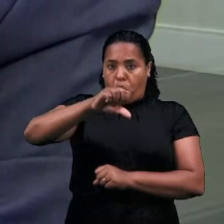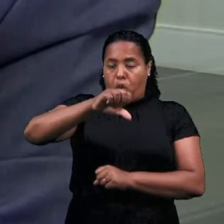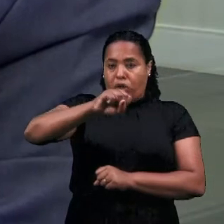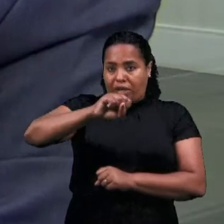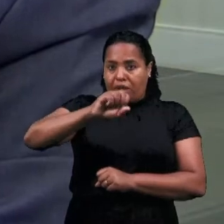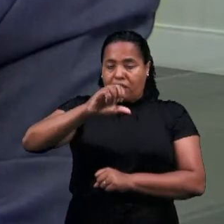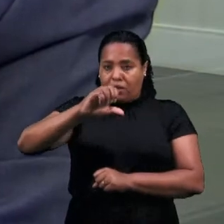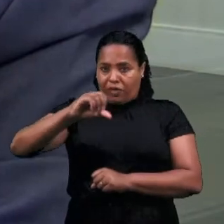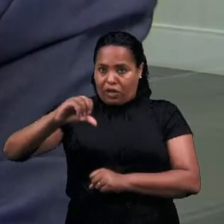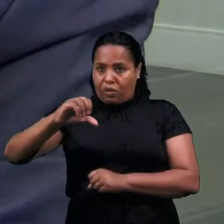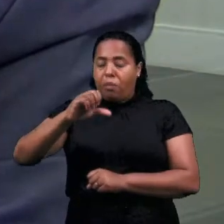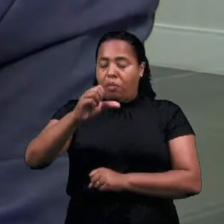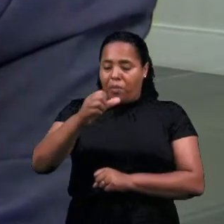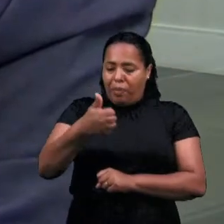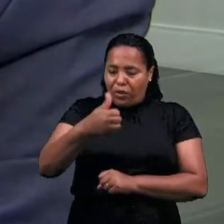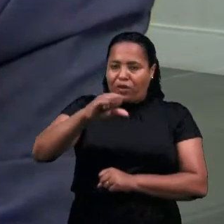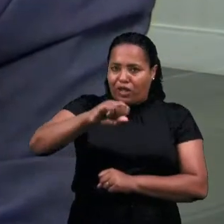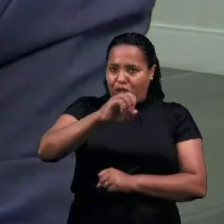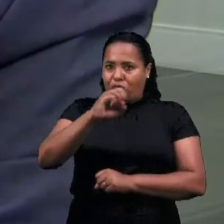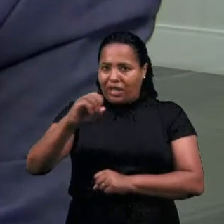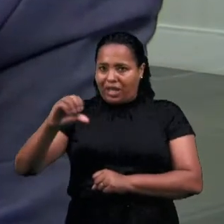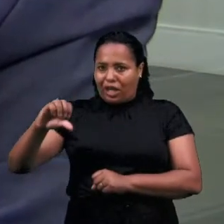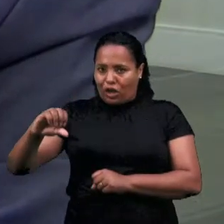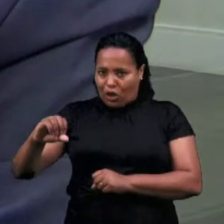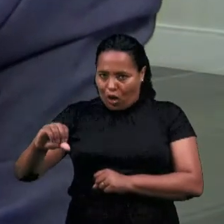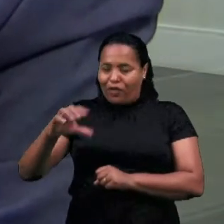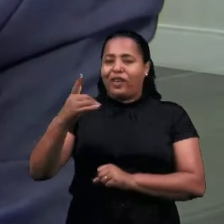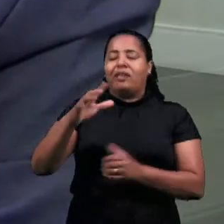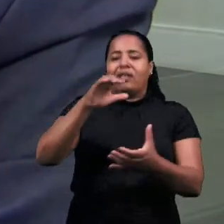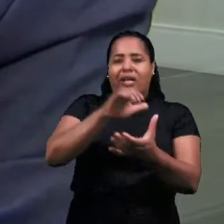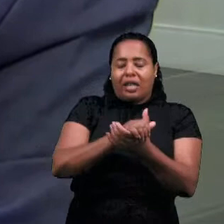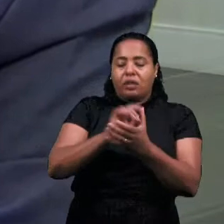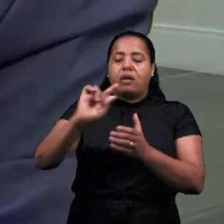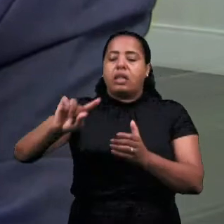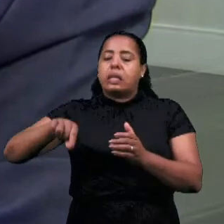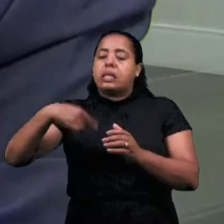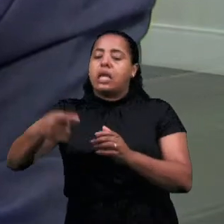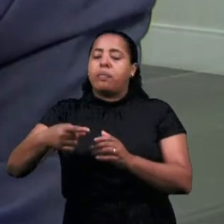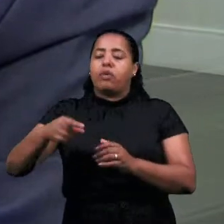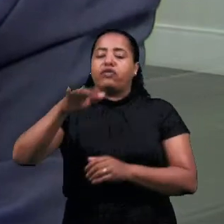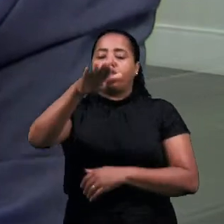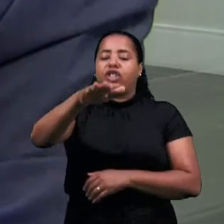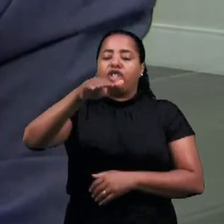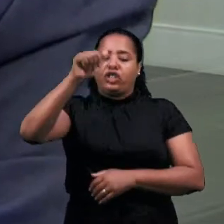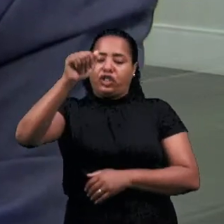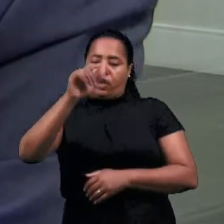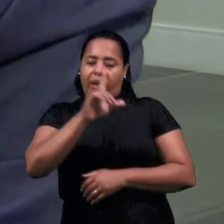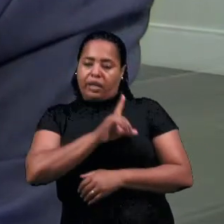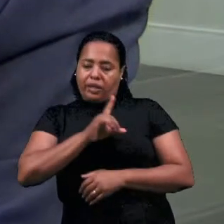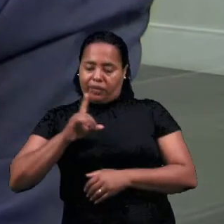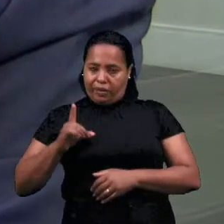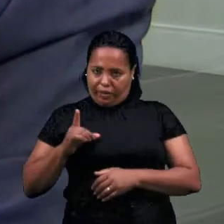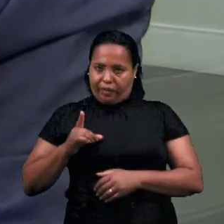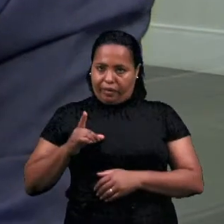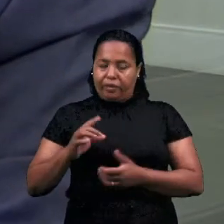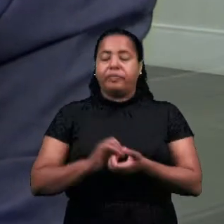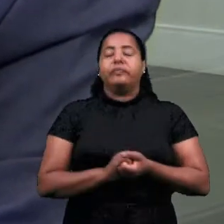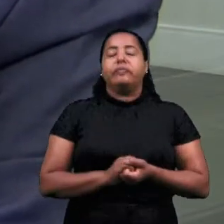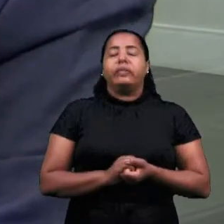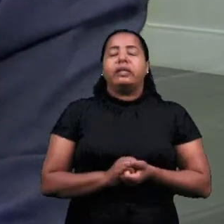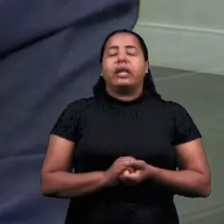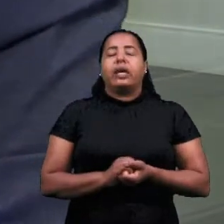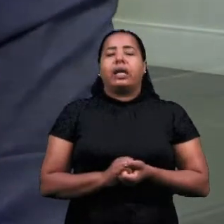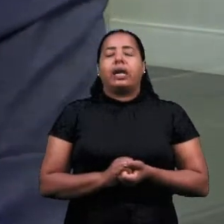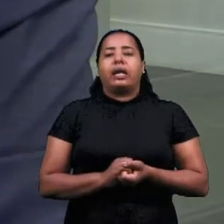exatos 12 dias depois do casamento eu fui levantado diácono. Maravilha. Isso se